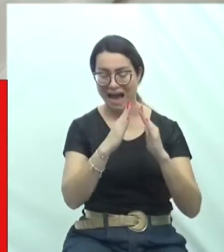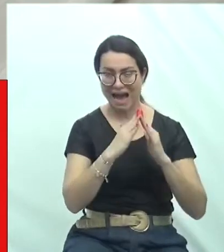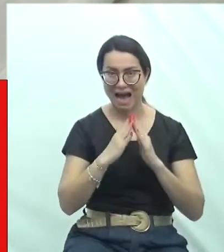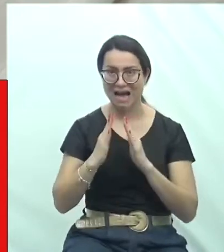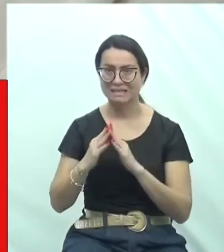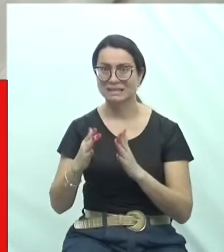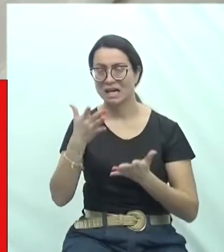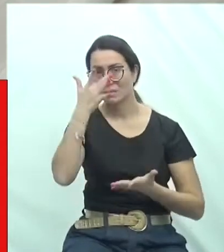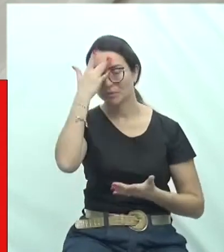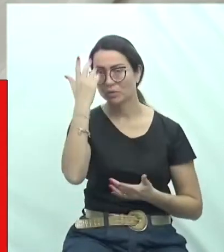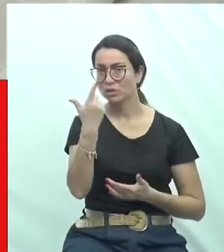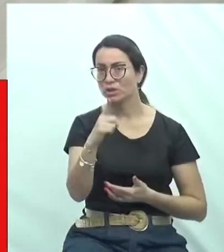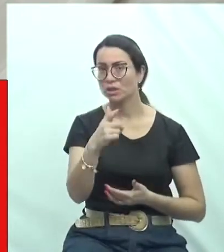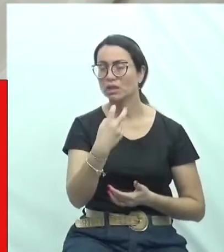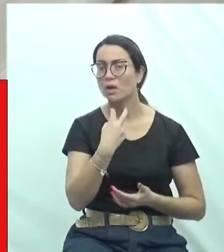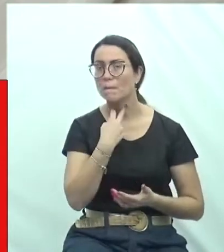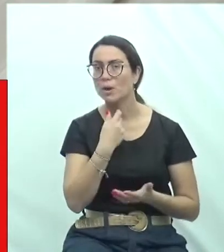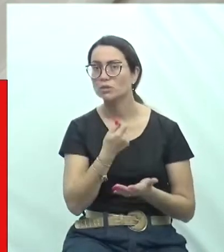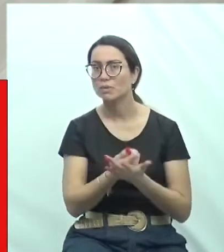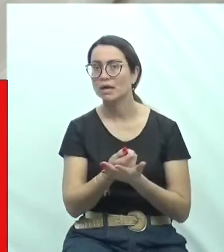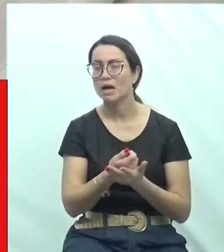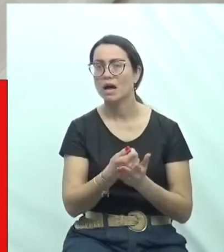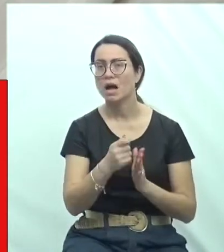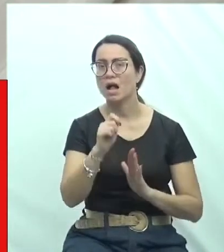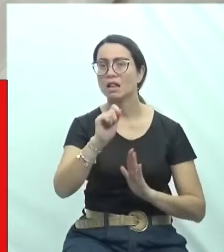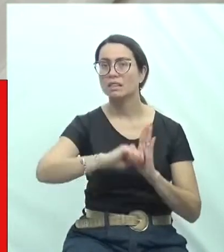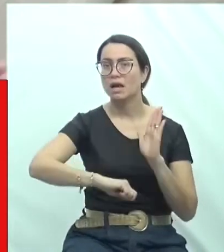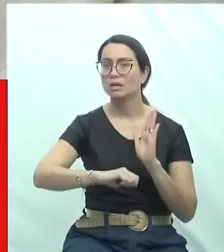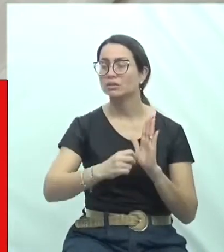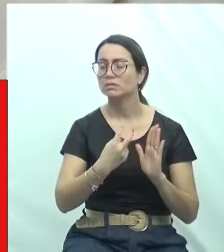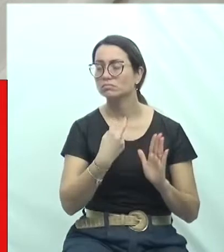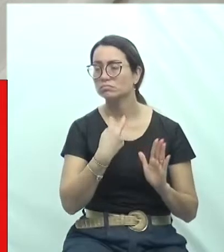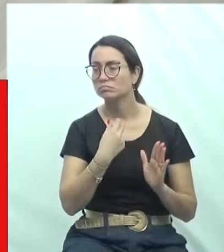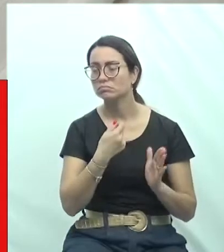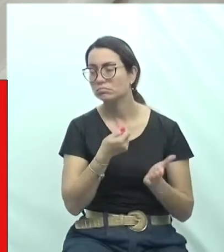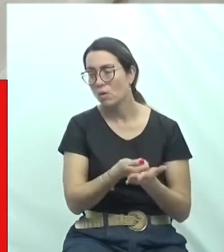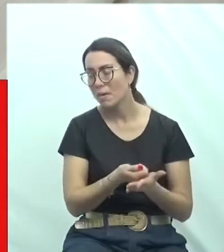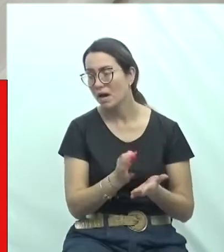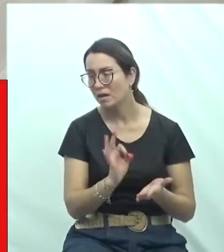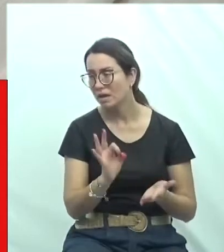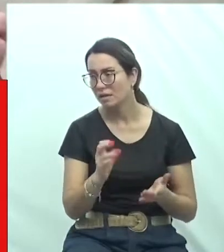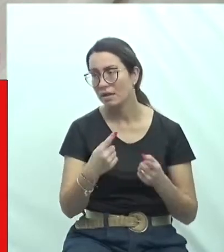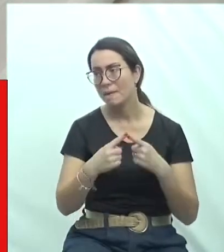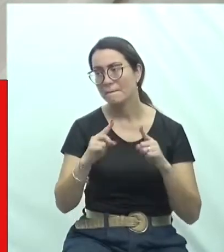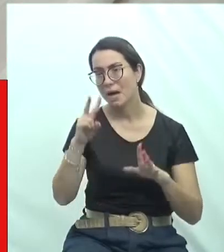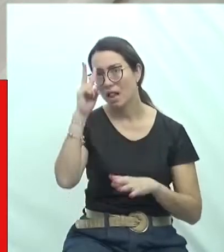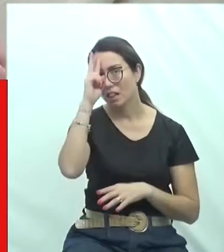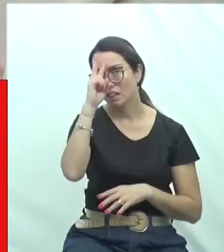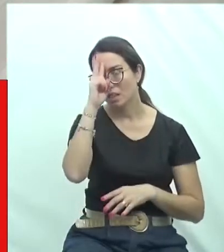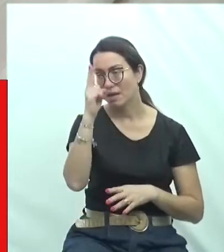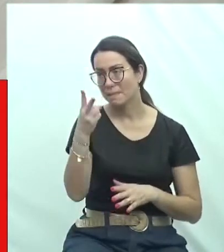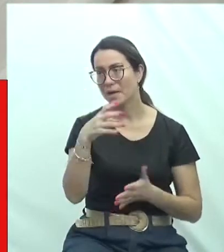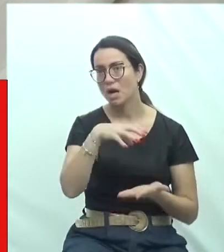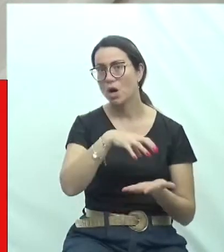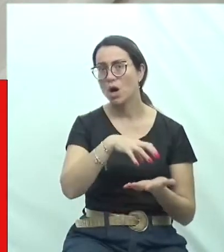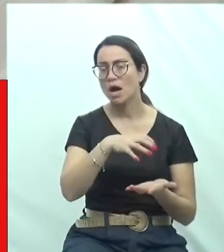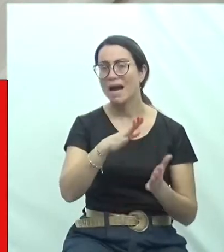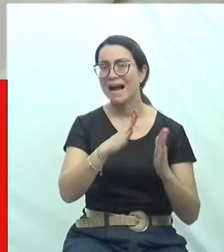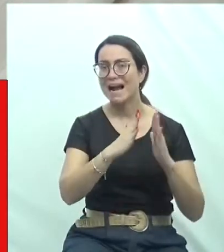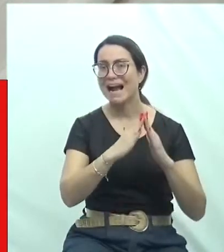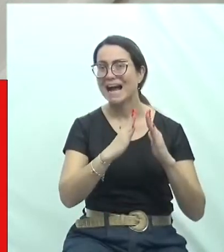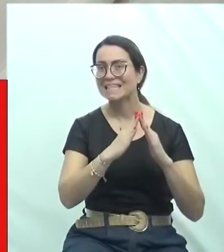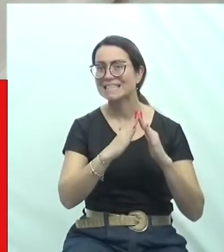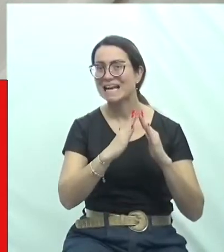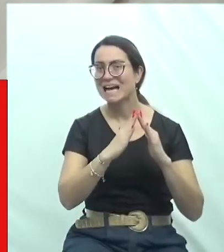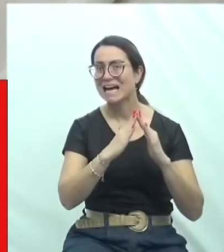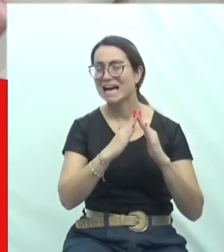que não há condições, a gente isenta de taxa. Tá? Mas assim, ó, lembrem-se, unidades